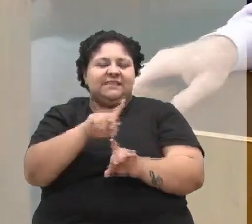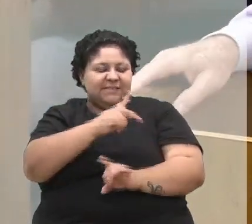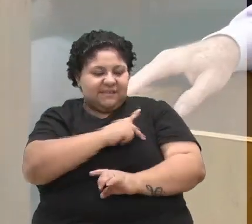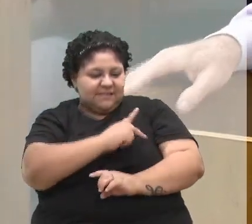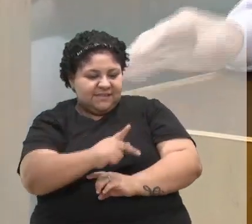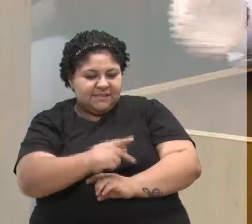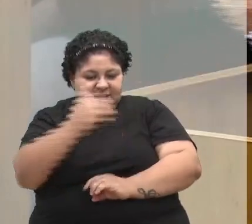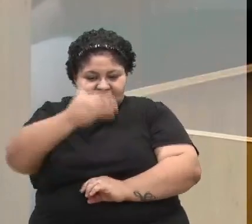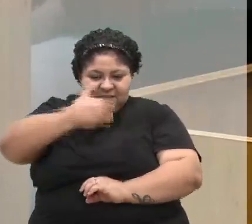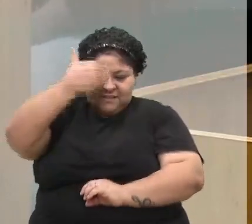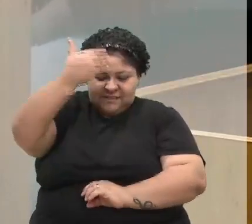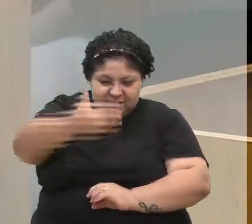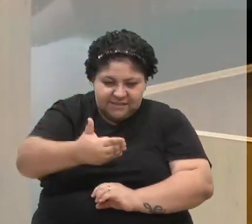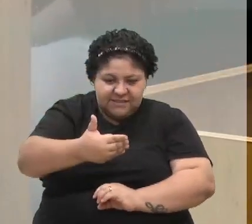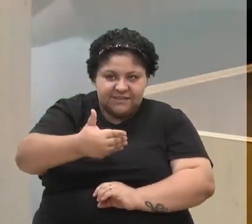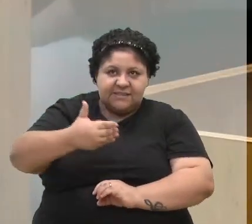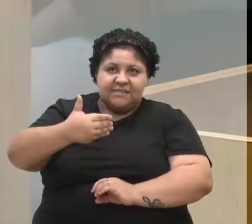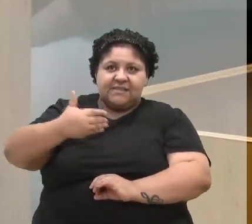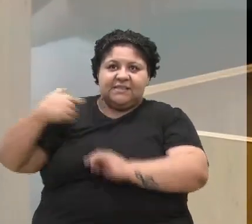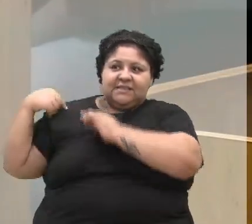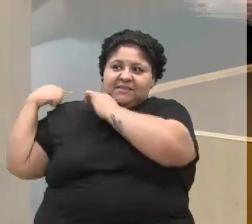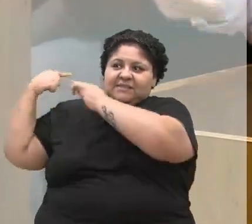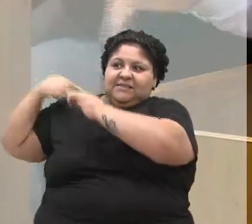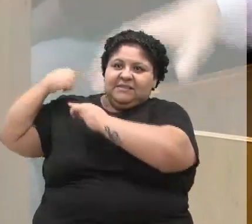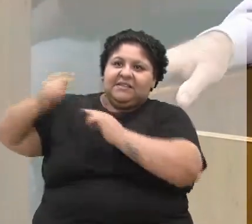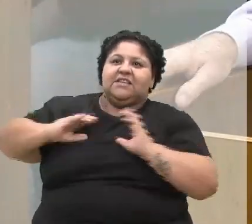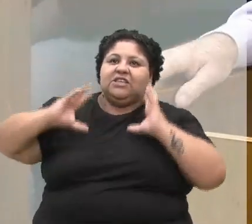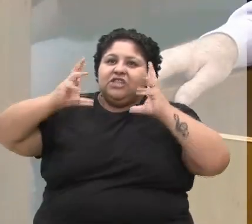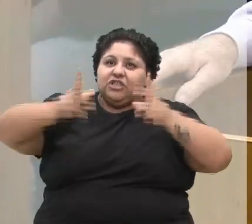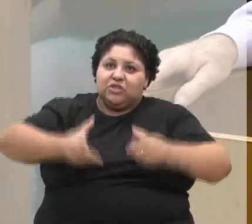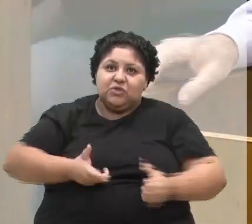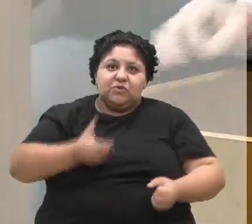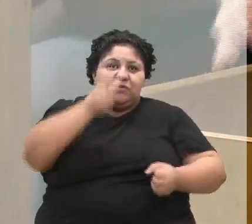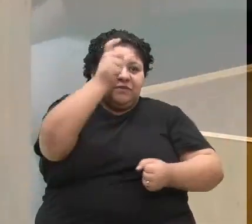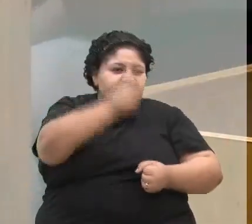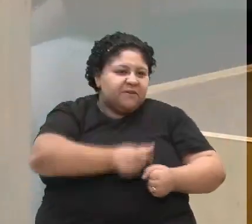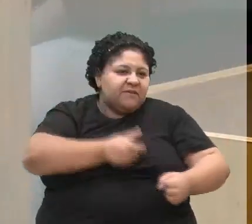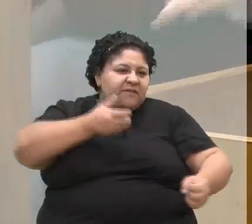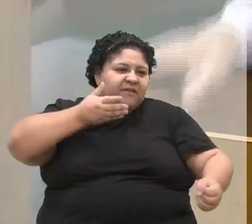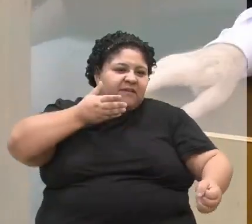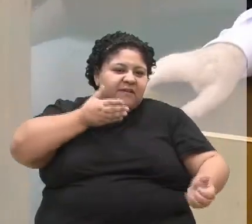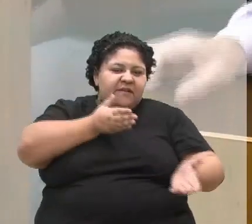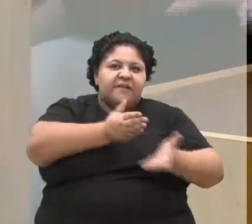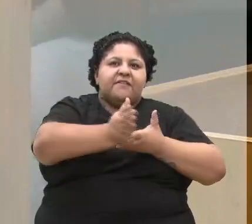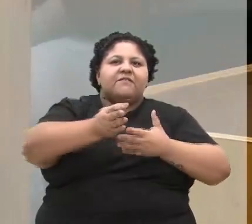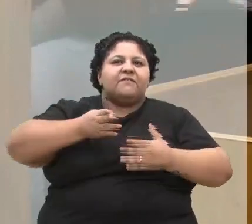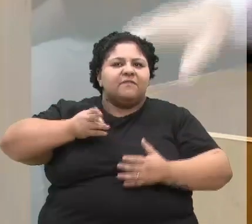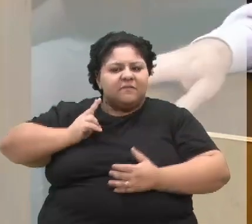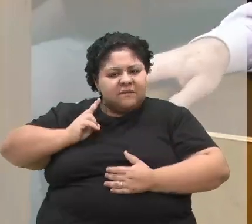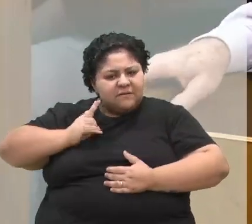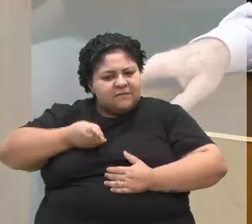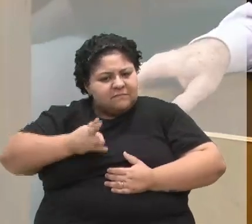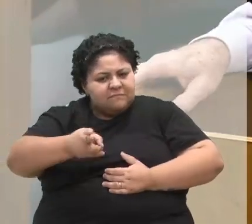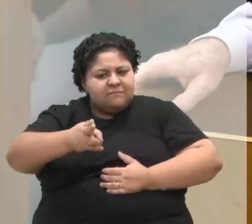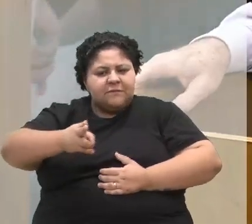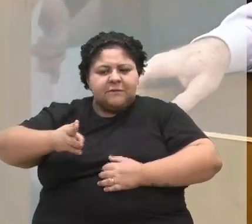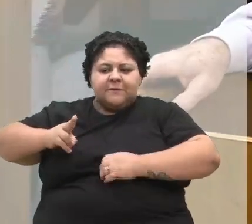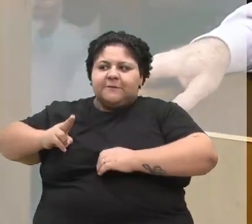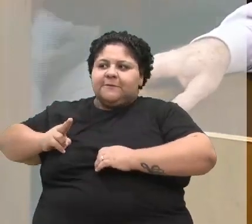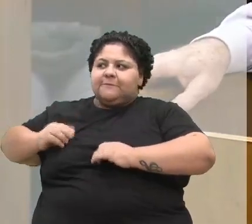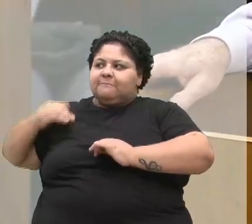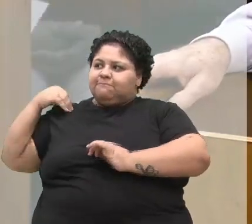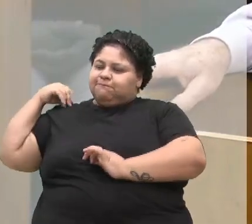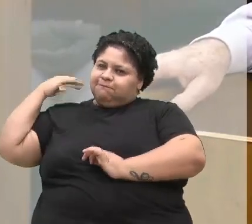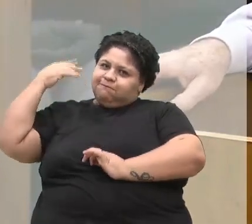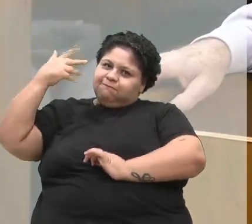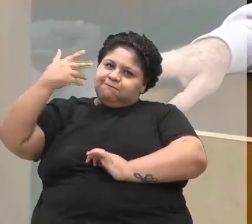da Frente Tradicionalista e todos os membros da frente, que vocês continuem nesta caminhada e com